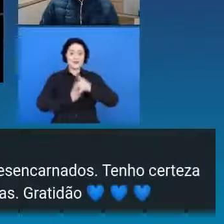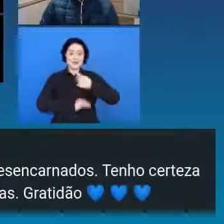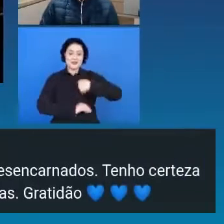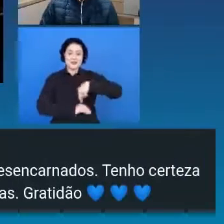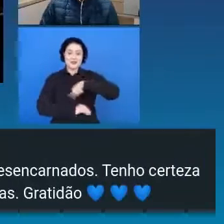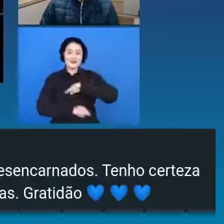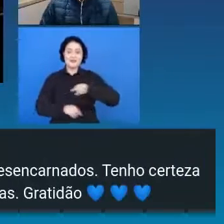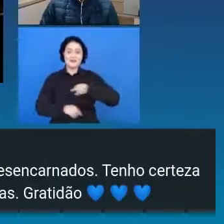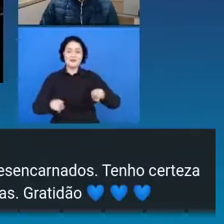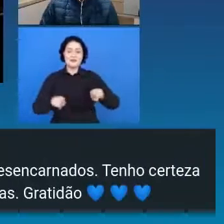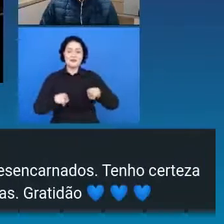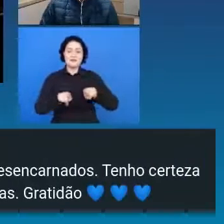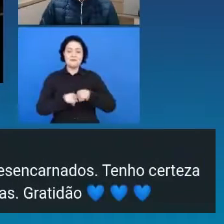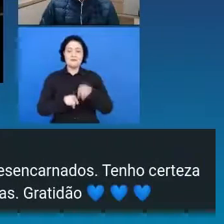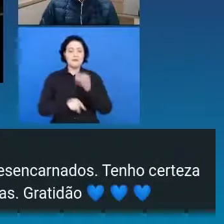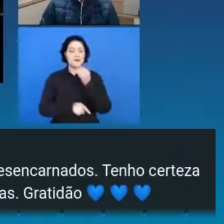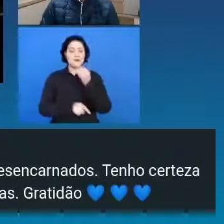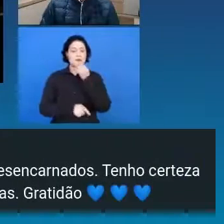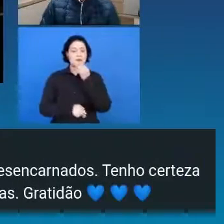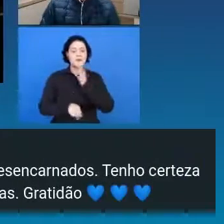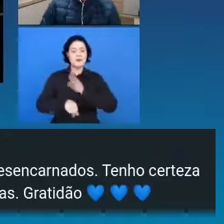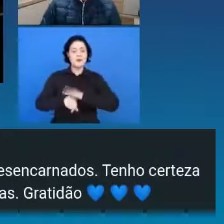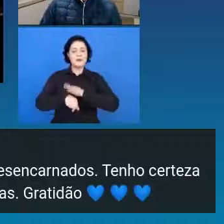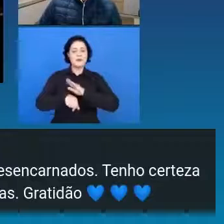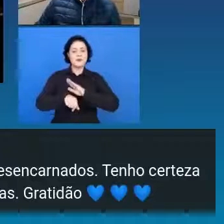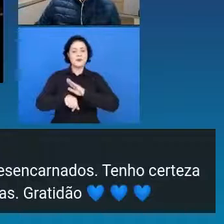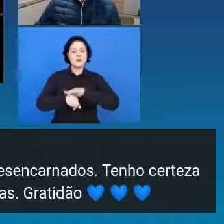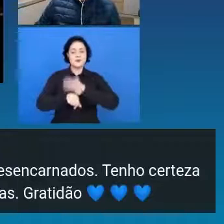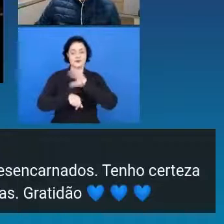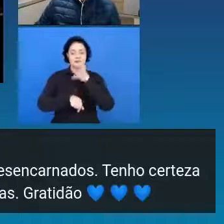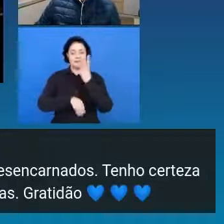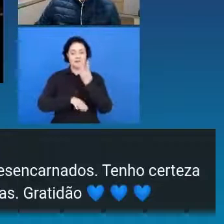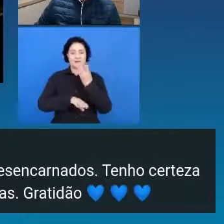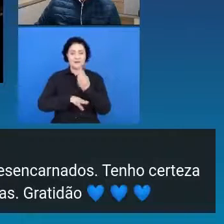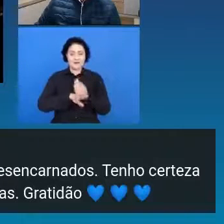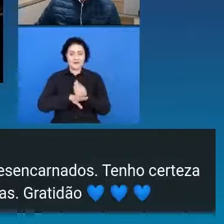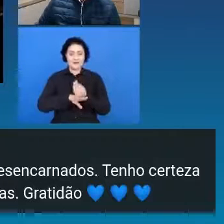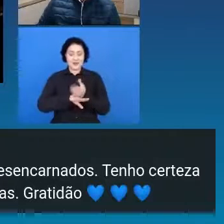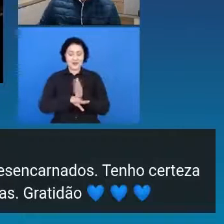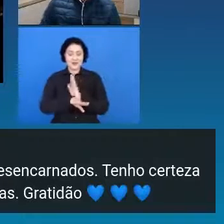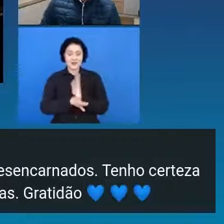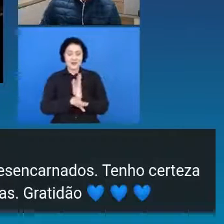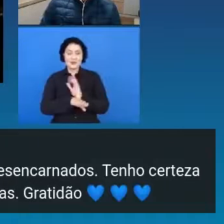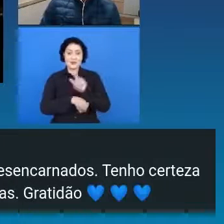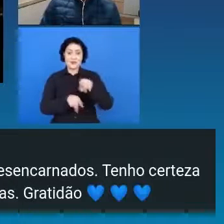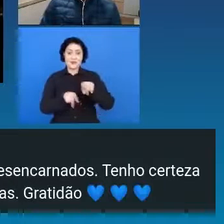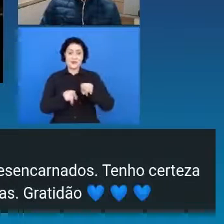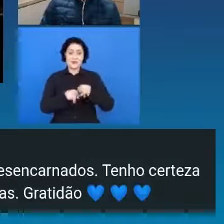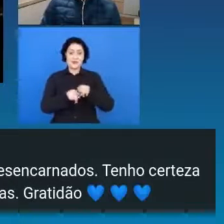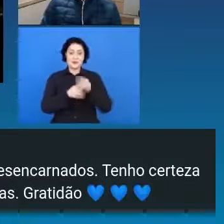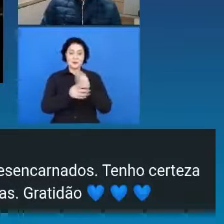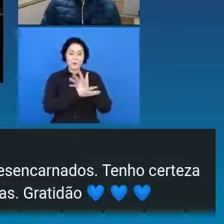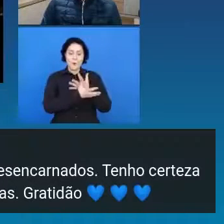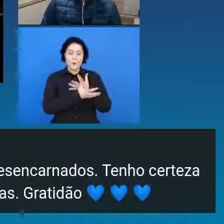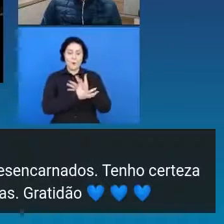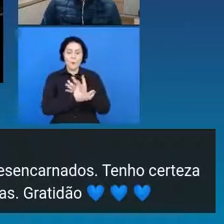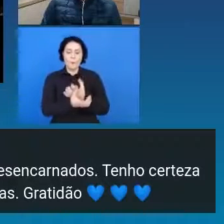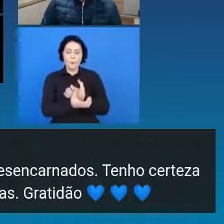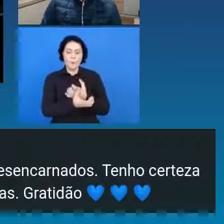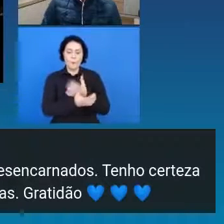como por exemplo um dos momentos espíritas filmes mais vistos também é deserto Florido